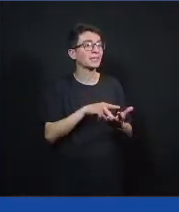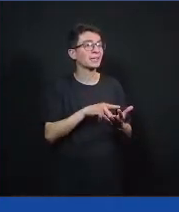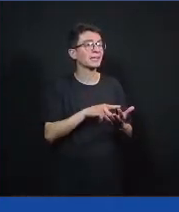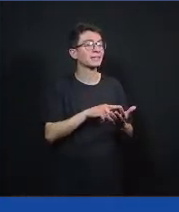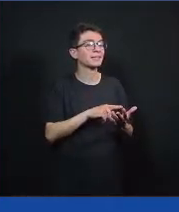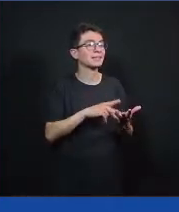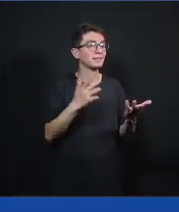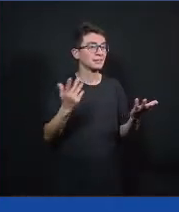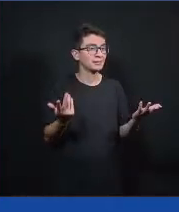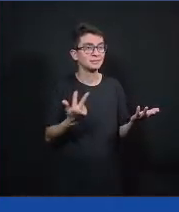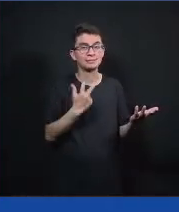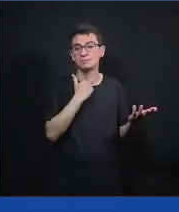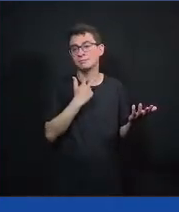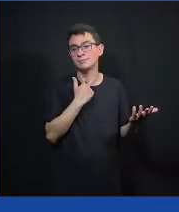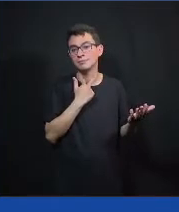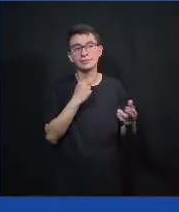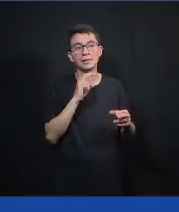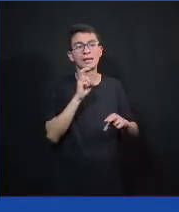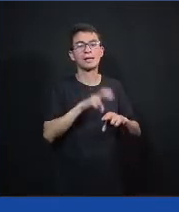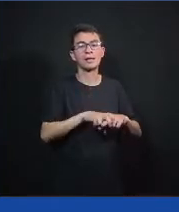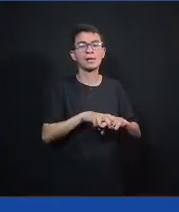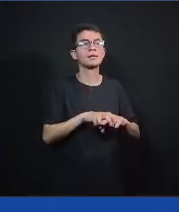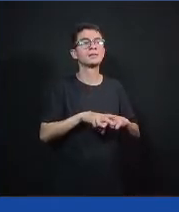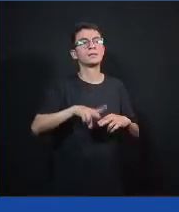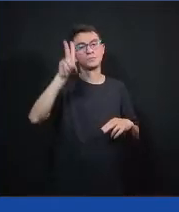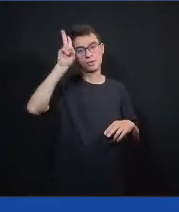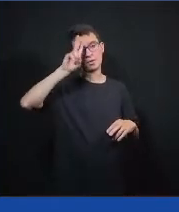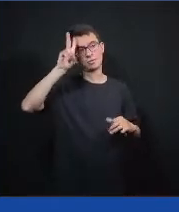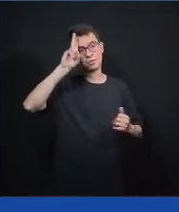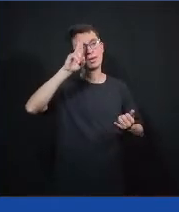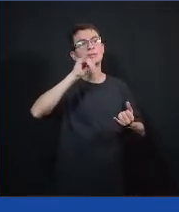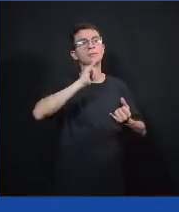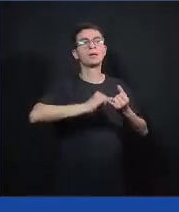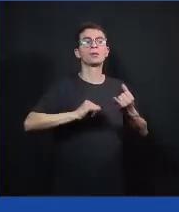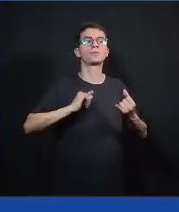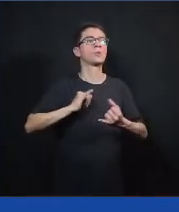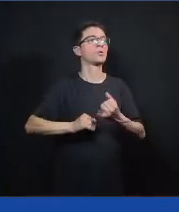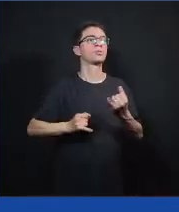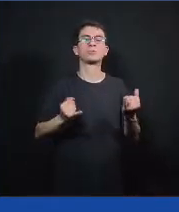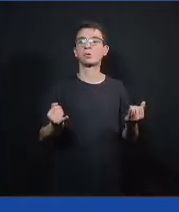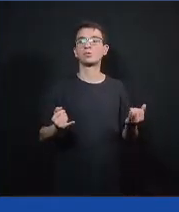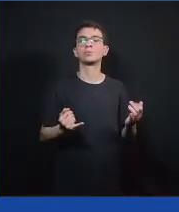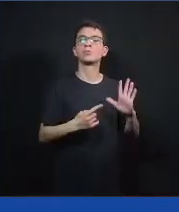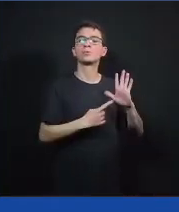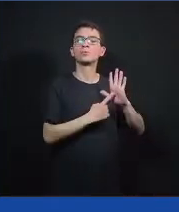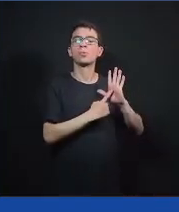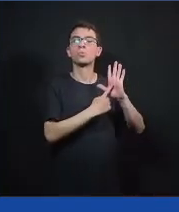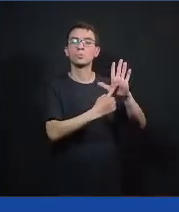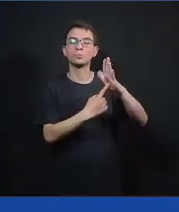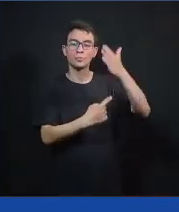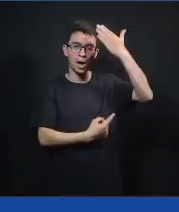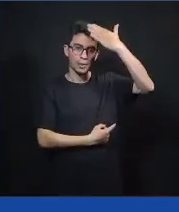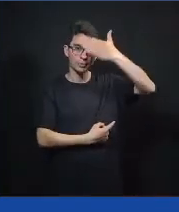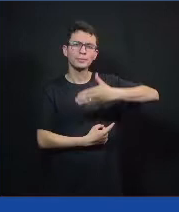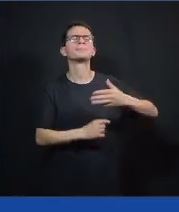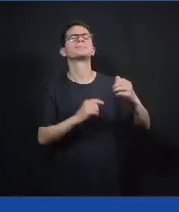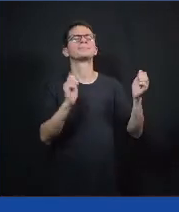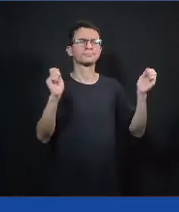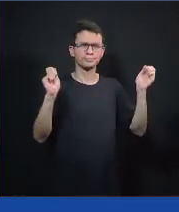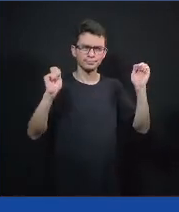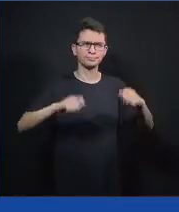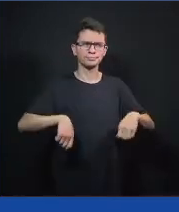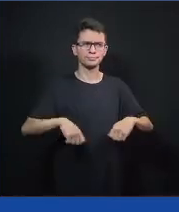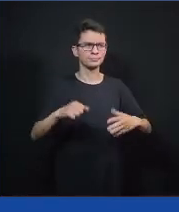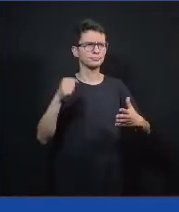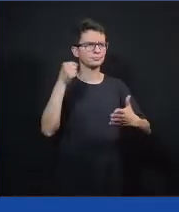mais sentar e eu tenho certeza que todo mundo vai ter uma história parecida. Mas nós provamos que as nossas instituições são capazes de